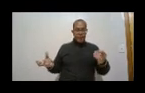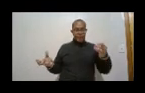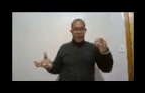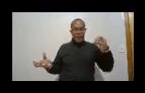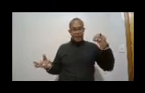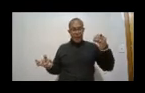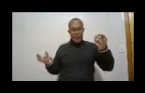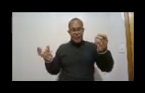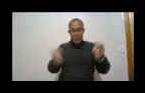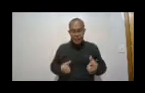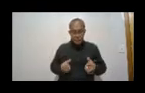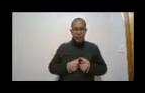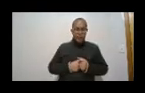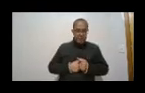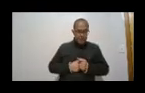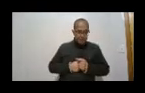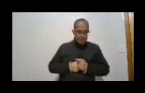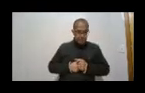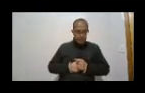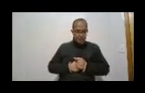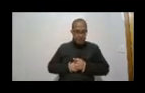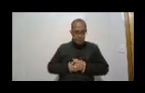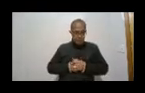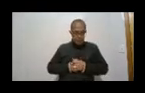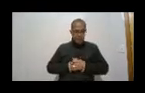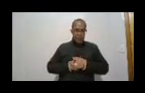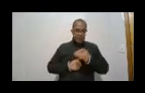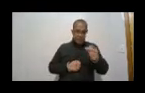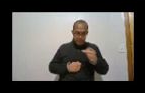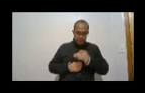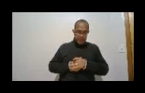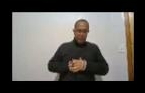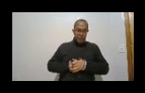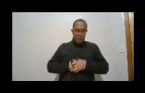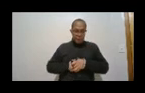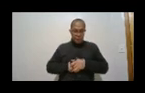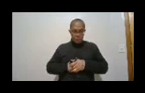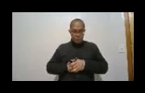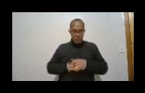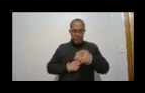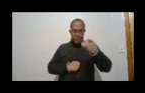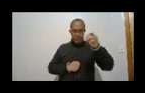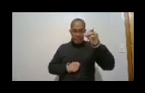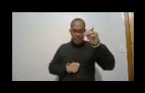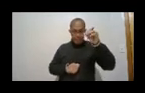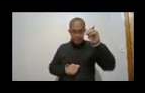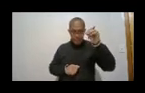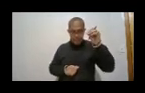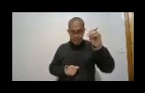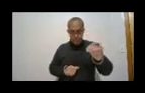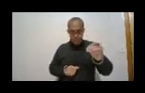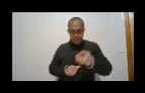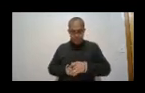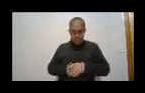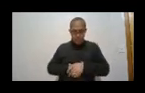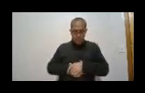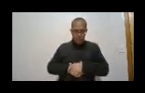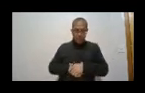quê também? Para inativar esse fármaco. Então, fase 1, CYP. Fase 1, a ideia é